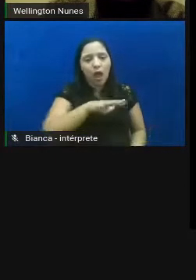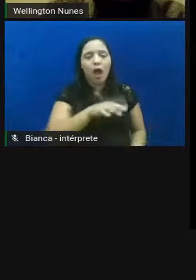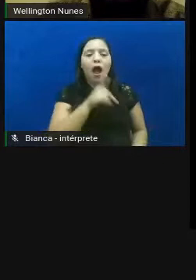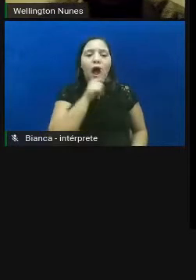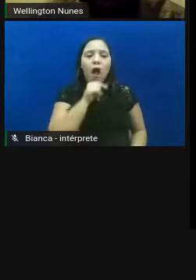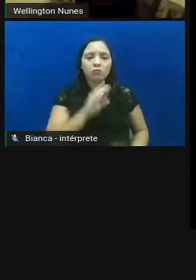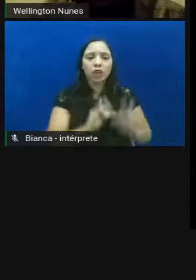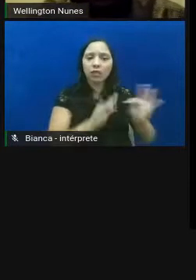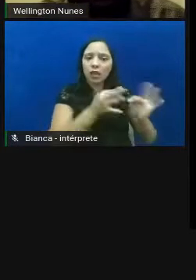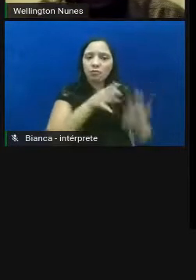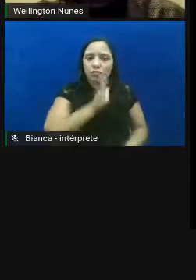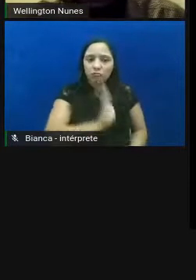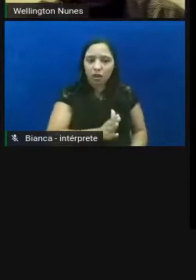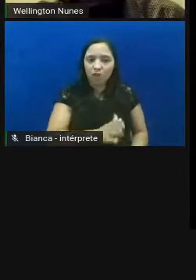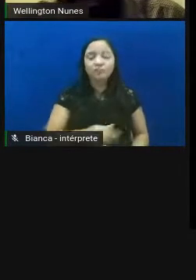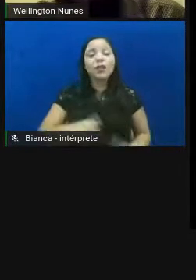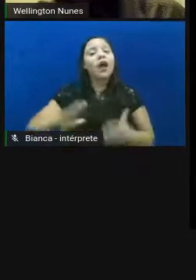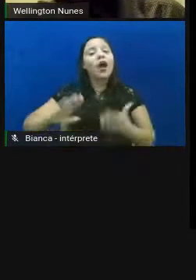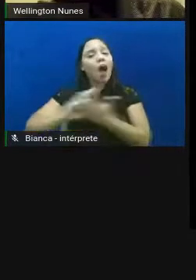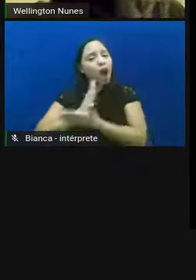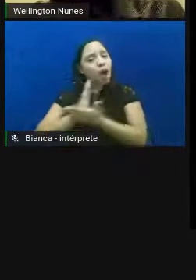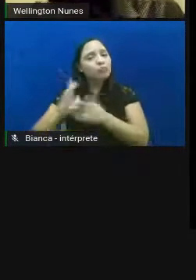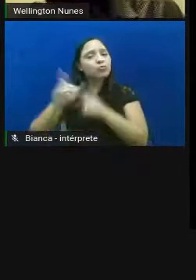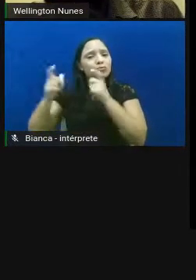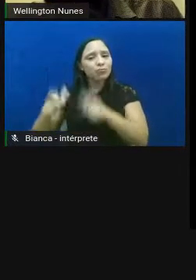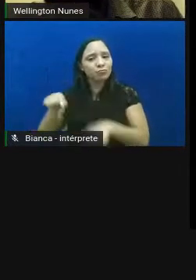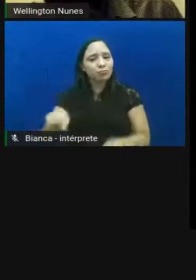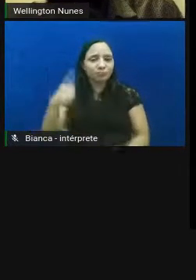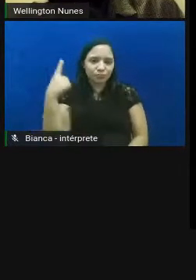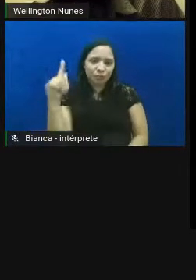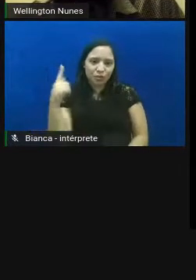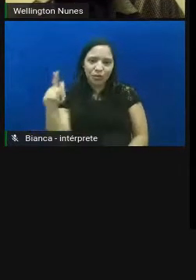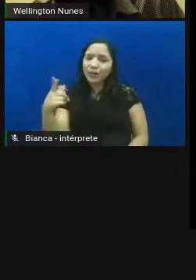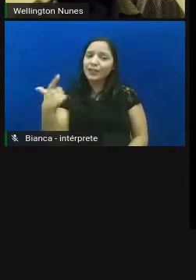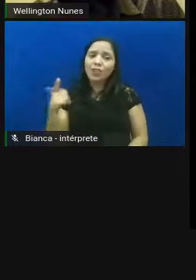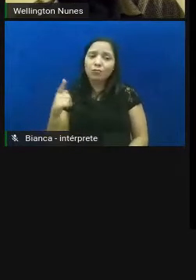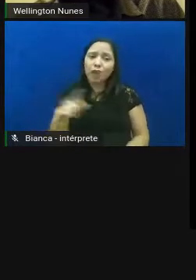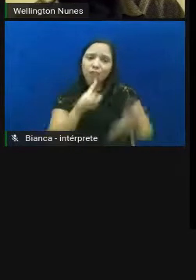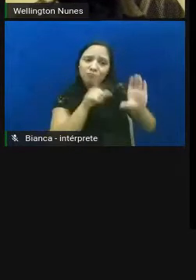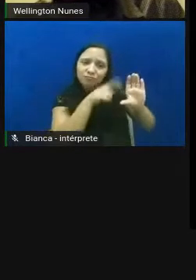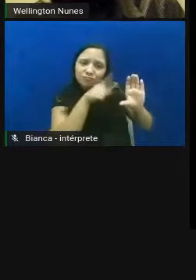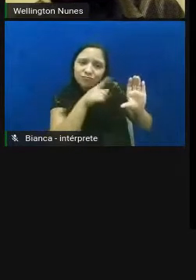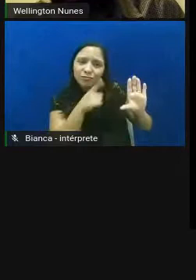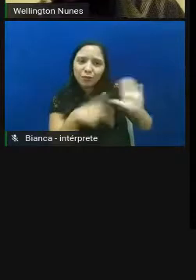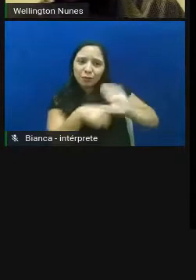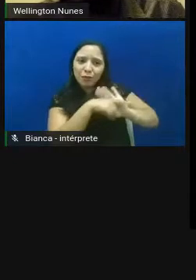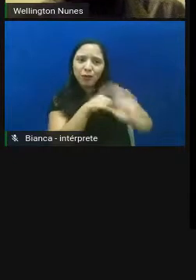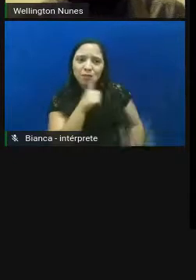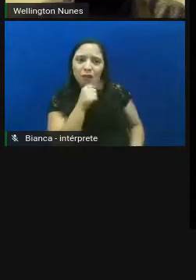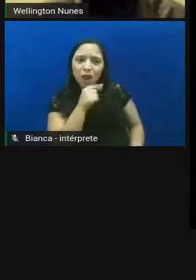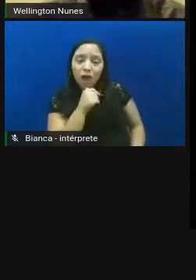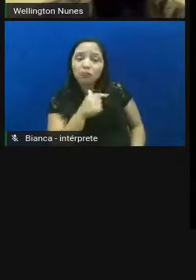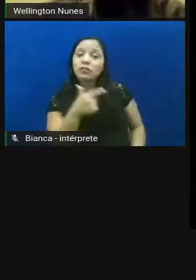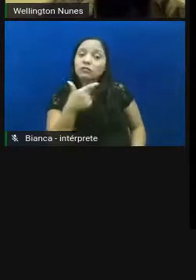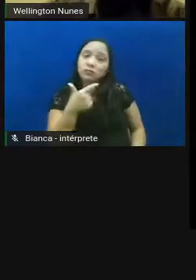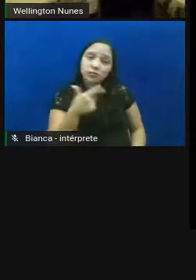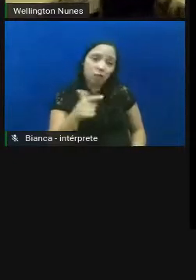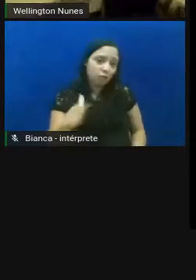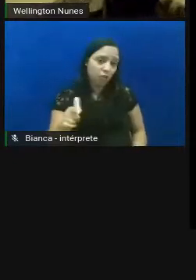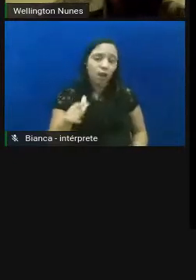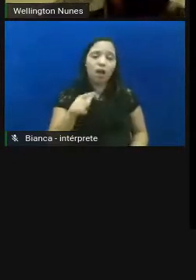edificações que não possuem hidrômetro, possivelmente elas estão utilizando poço artesiano, ou cisterna.